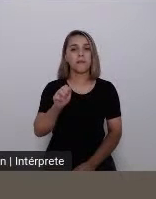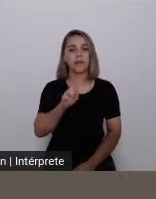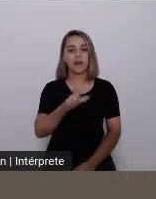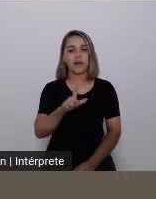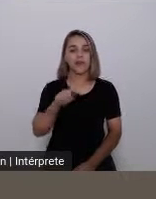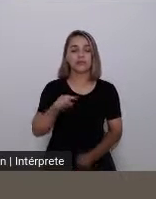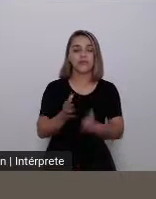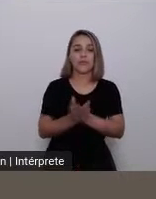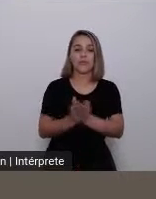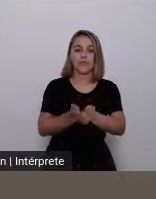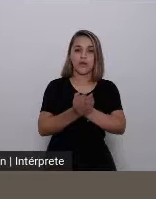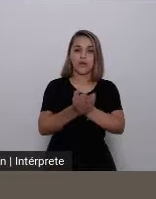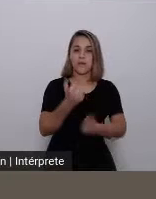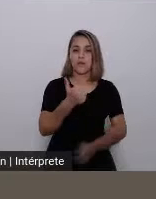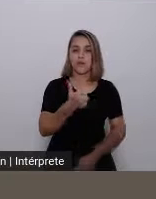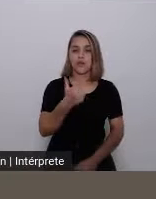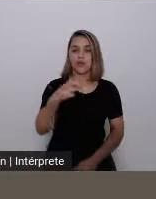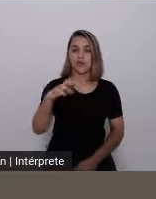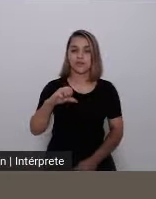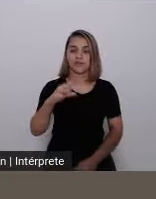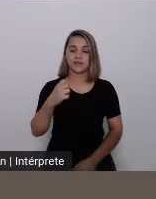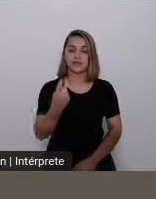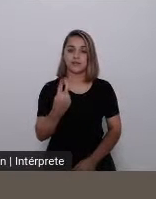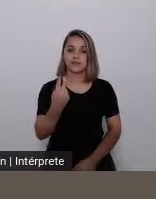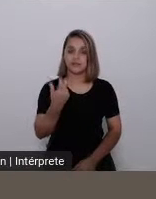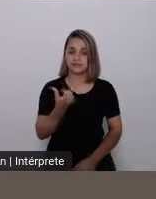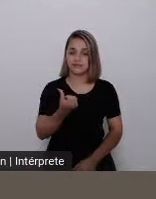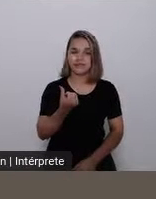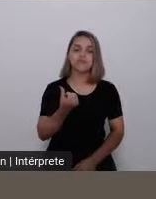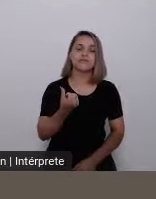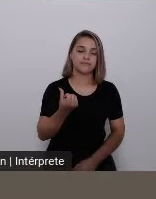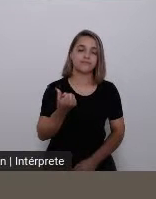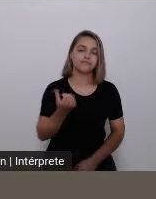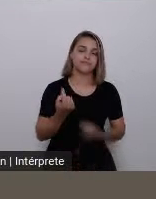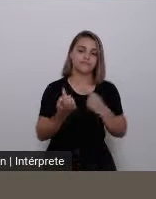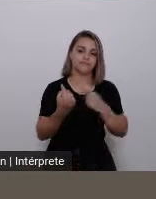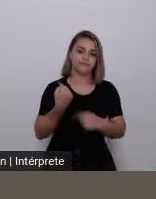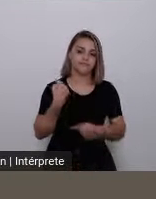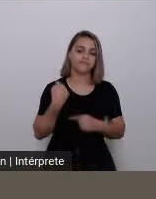Mediterrâneo em 1926. Aqui eu trouxe também...